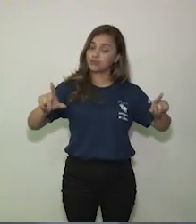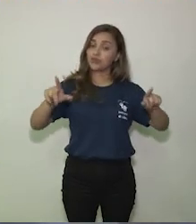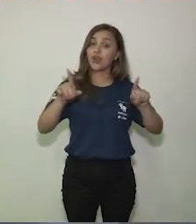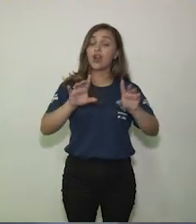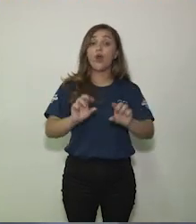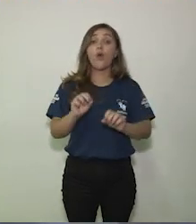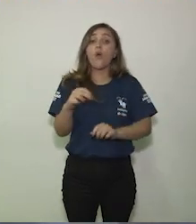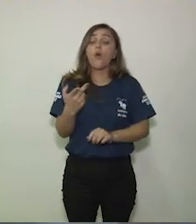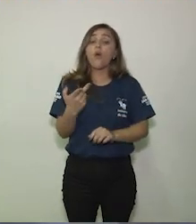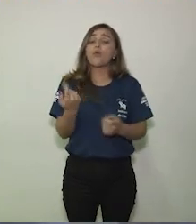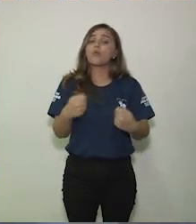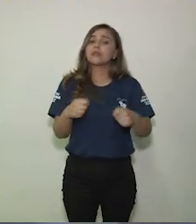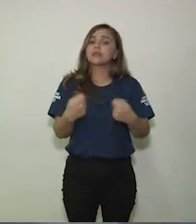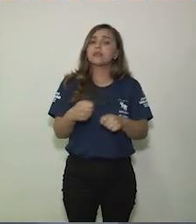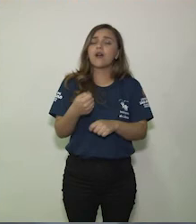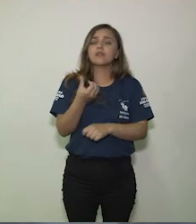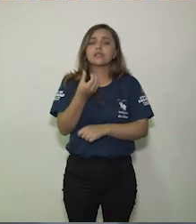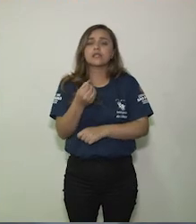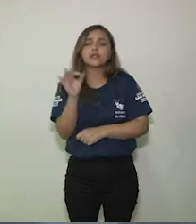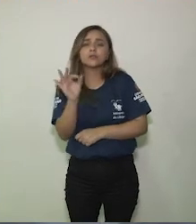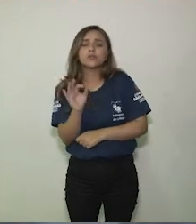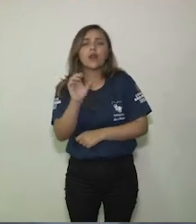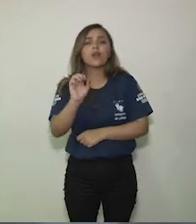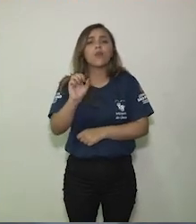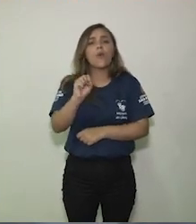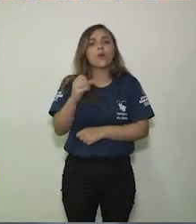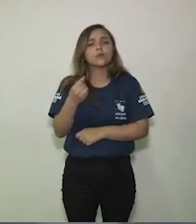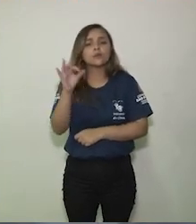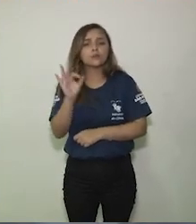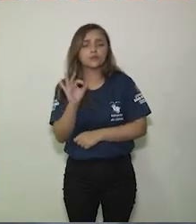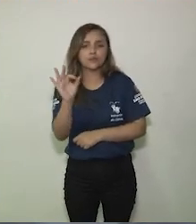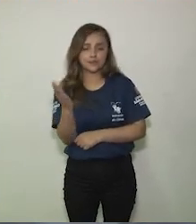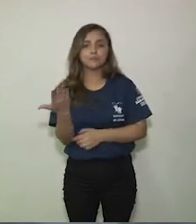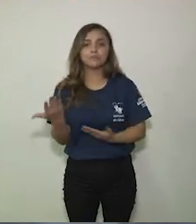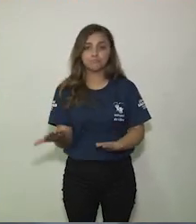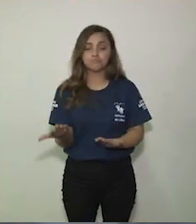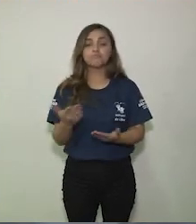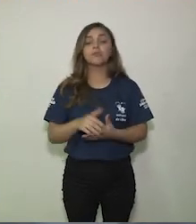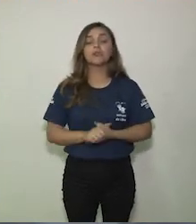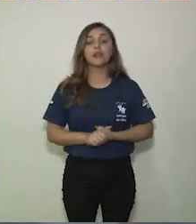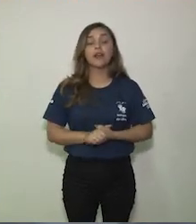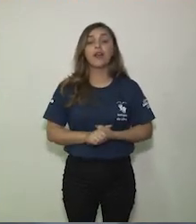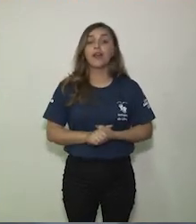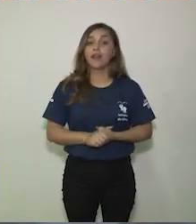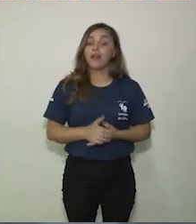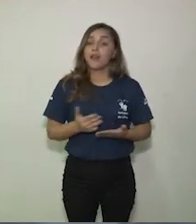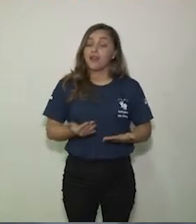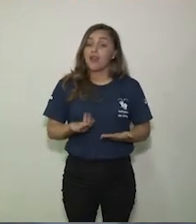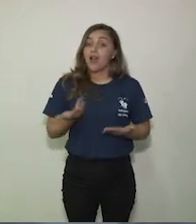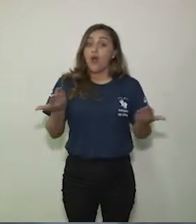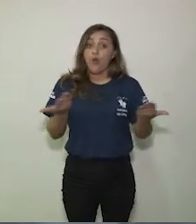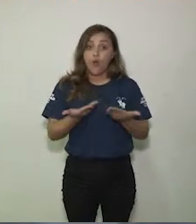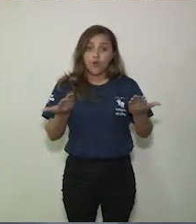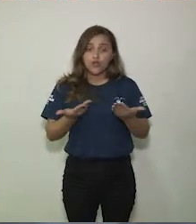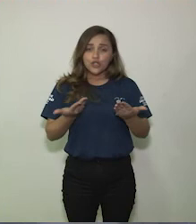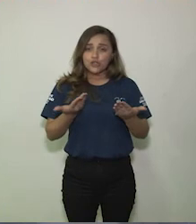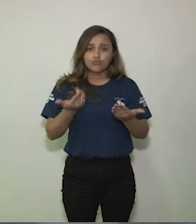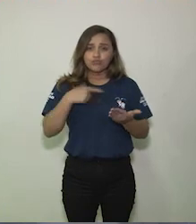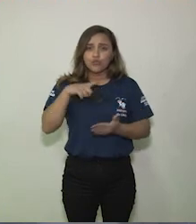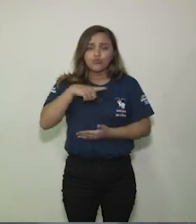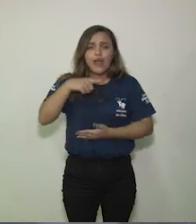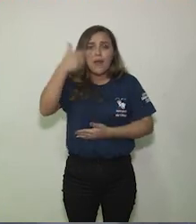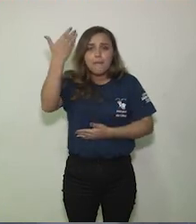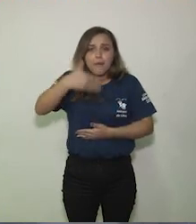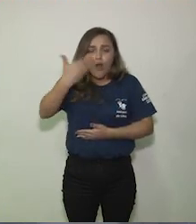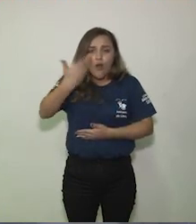imunidade de rebanho, um valor de 60% a 80%. Então, nesse momento, como não temos evidências e